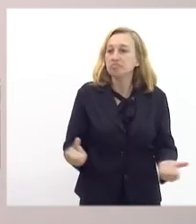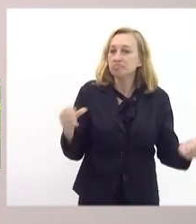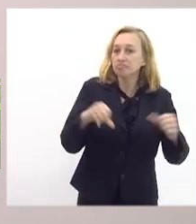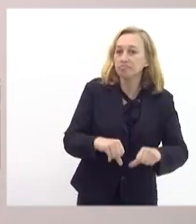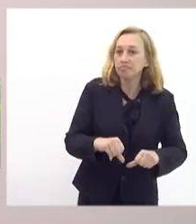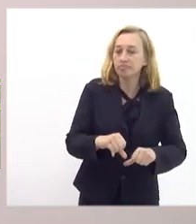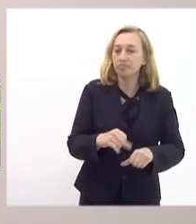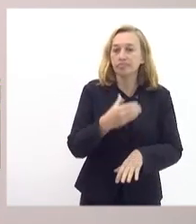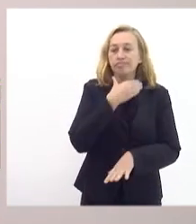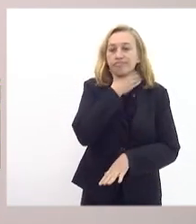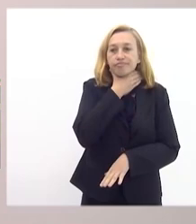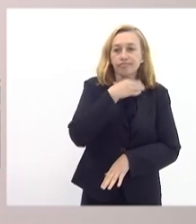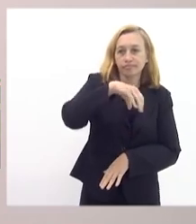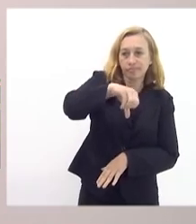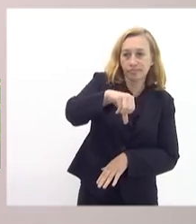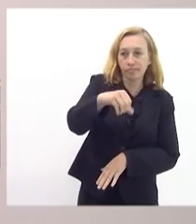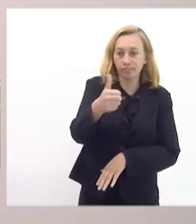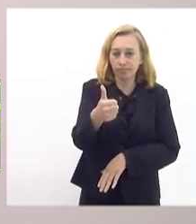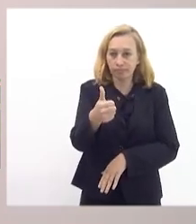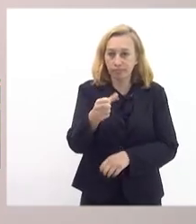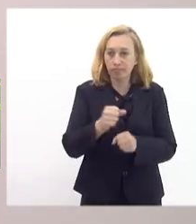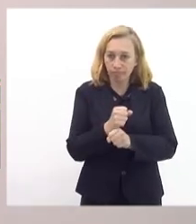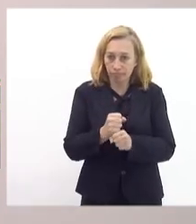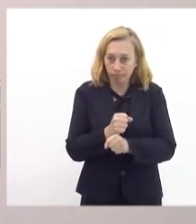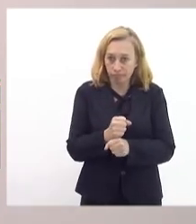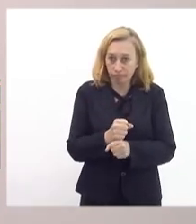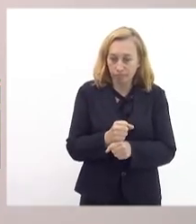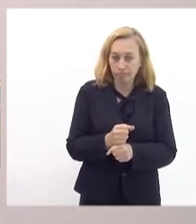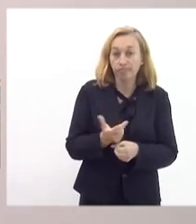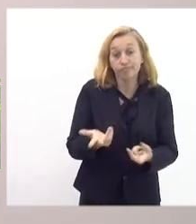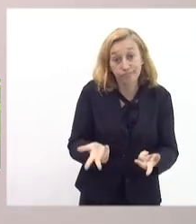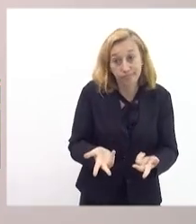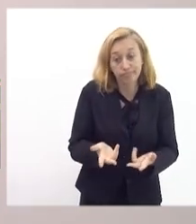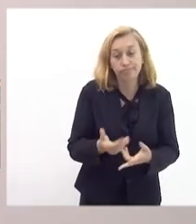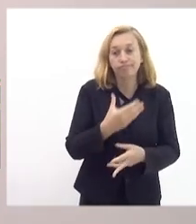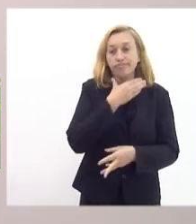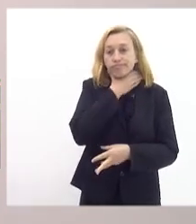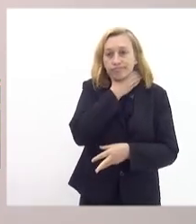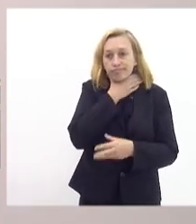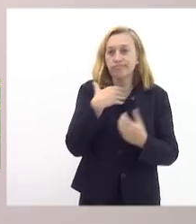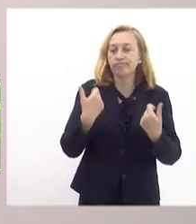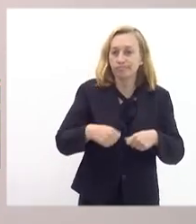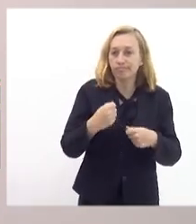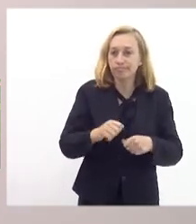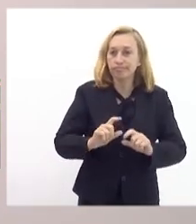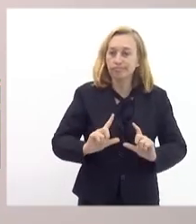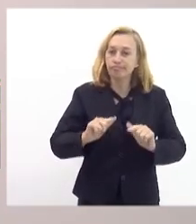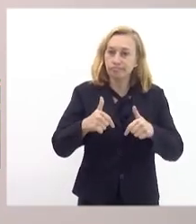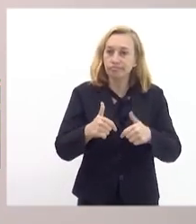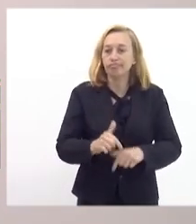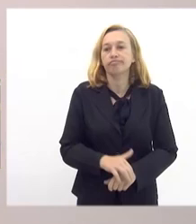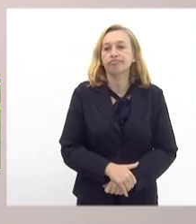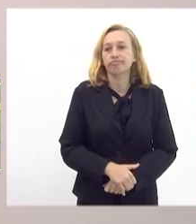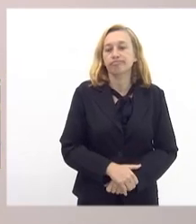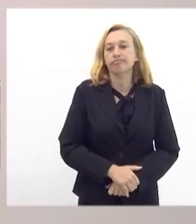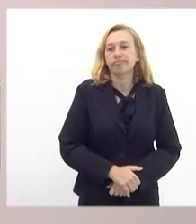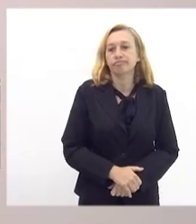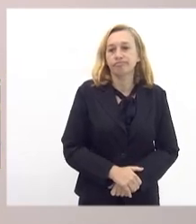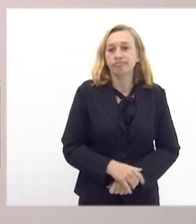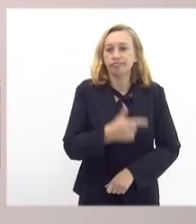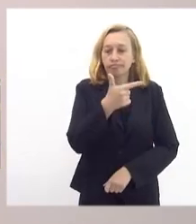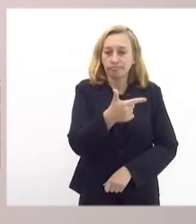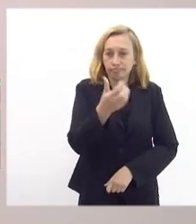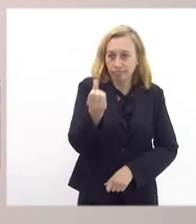pior crise nos últimos 91 anos e com essa crise foram necessárias ações foram definidas